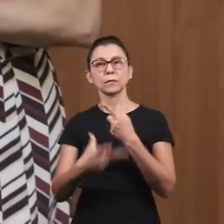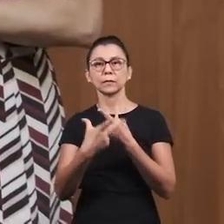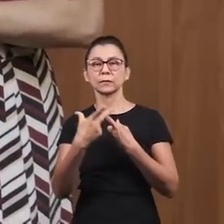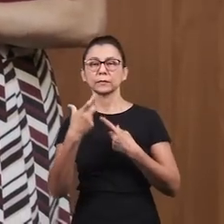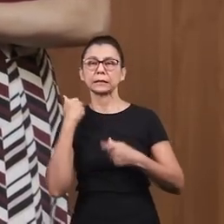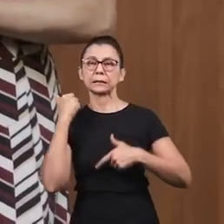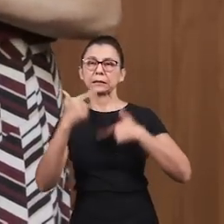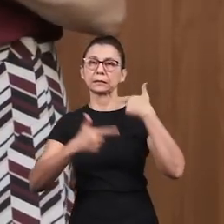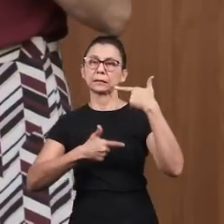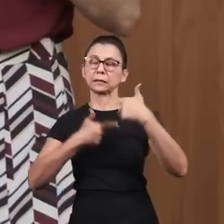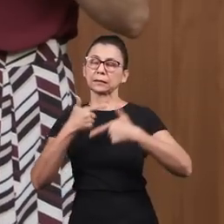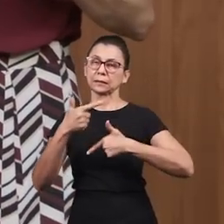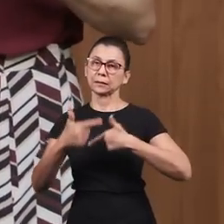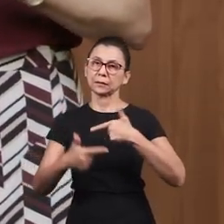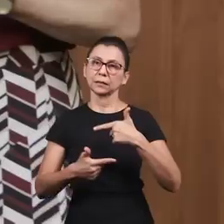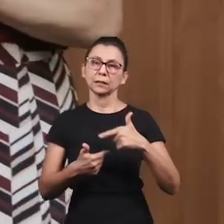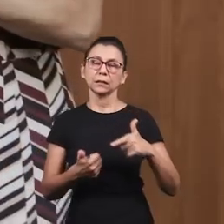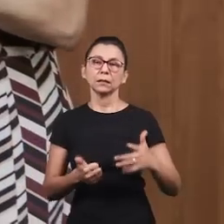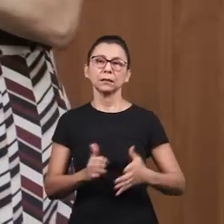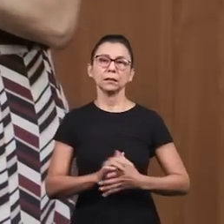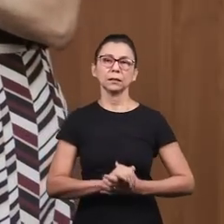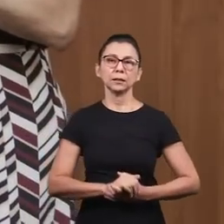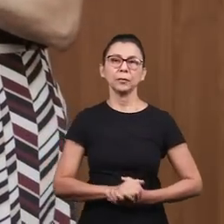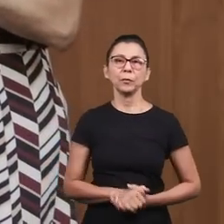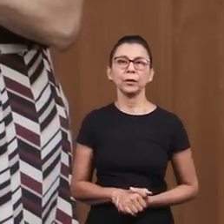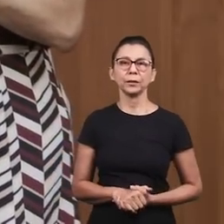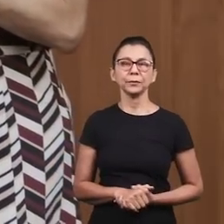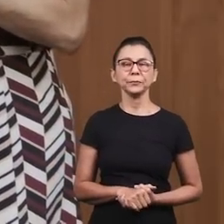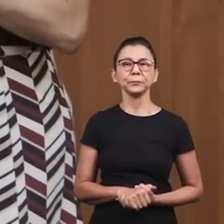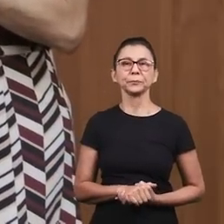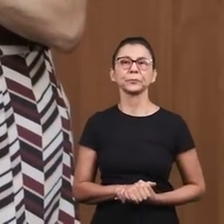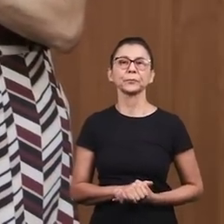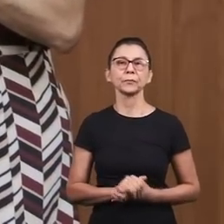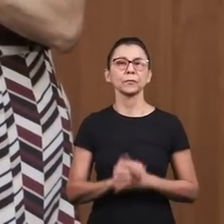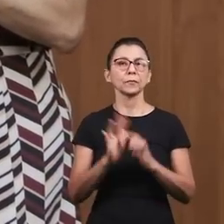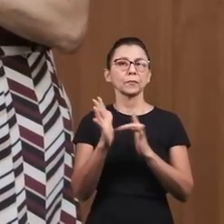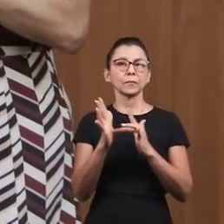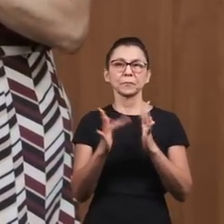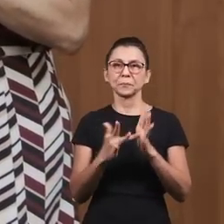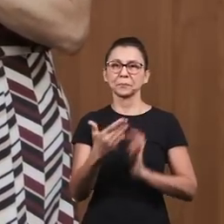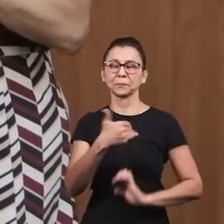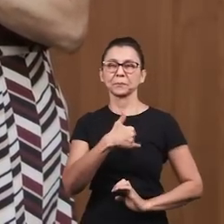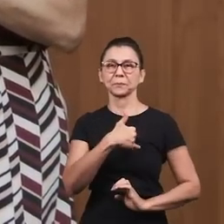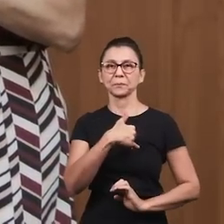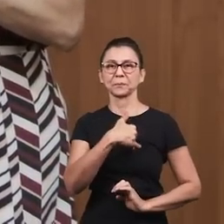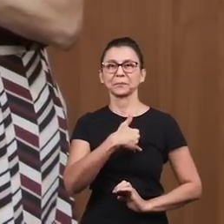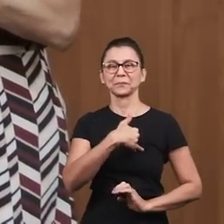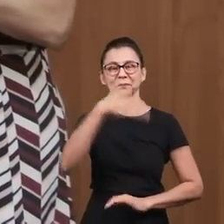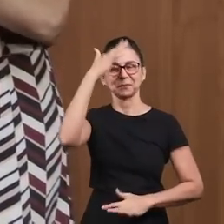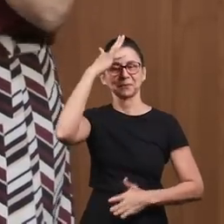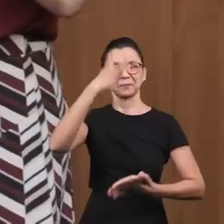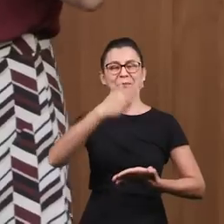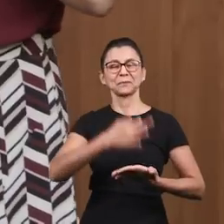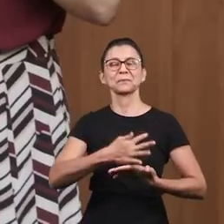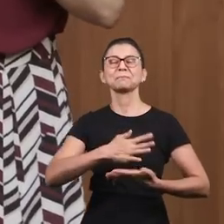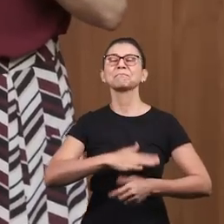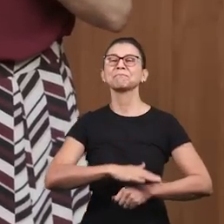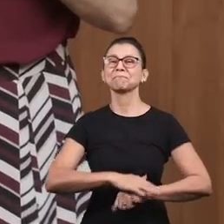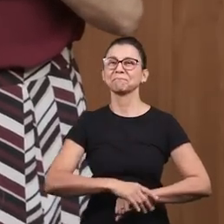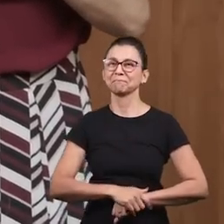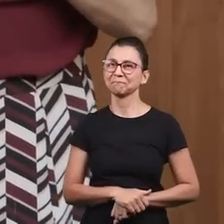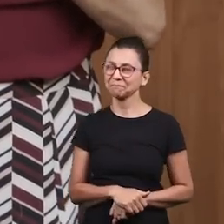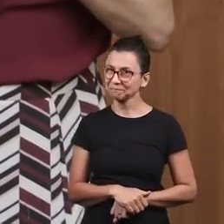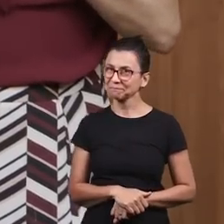e guardar o Senhor Jesus, guardar o exemplo de obediência de Jesus no